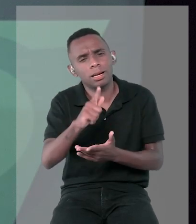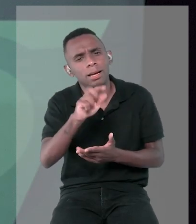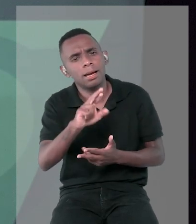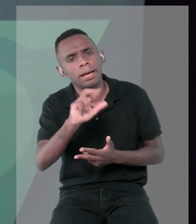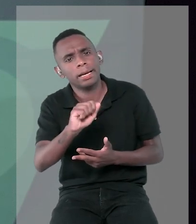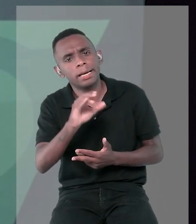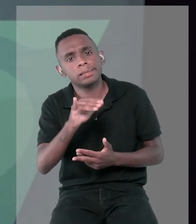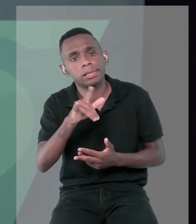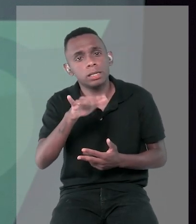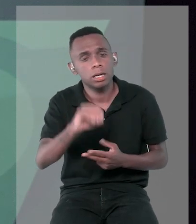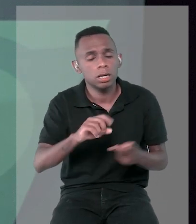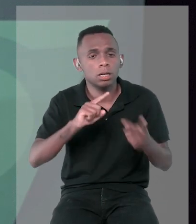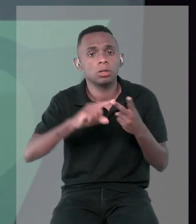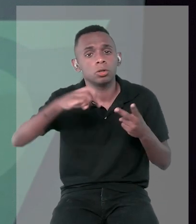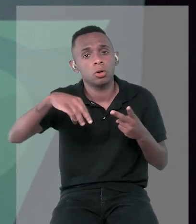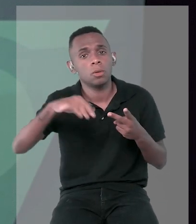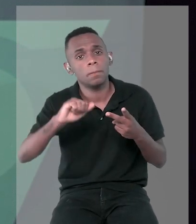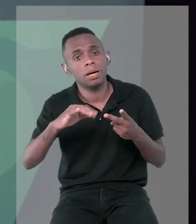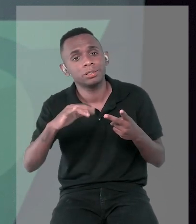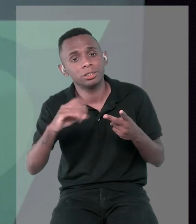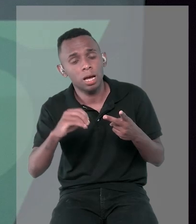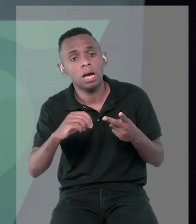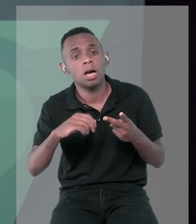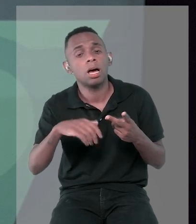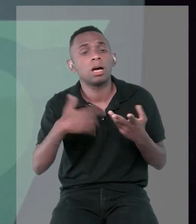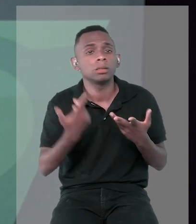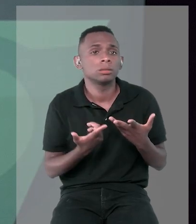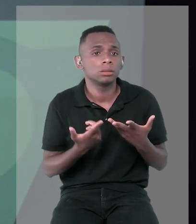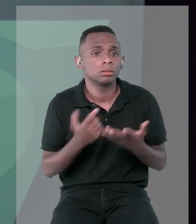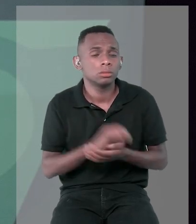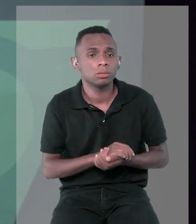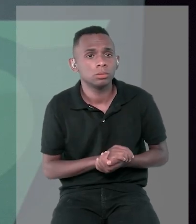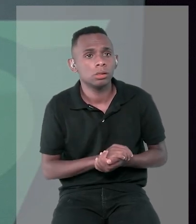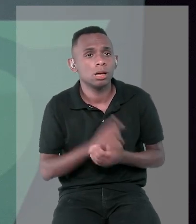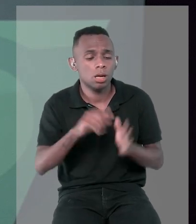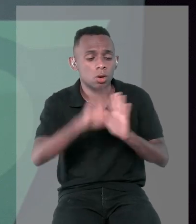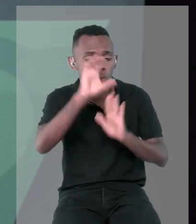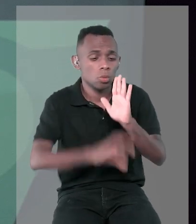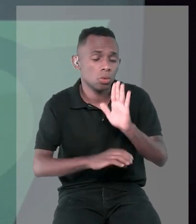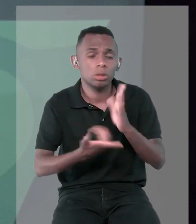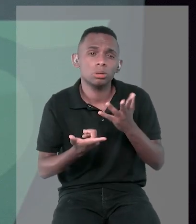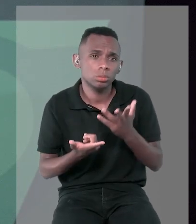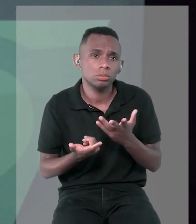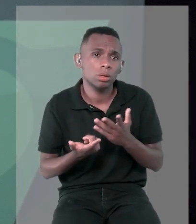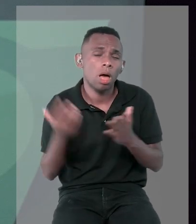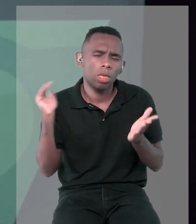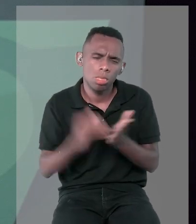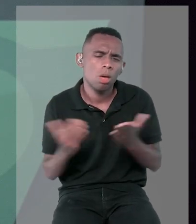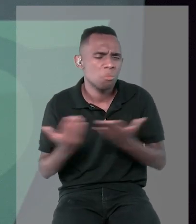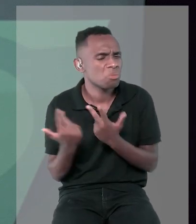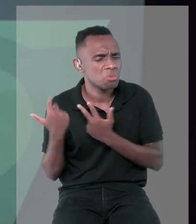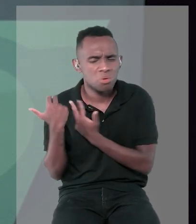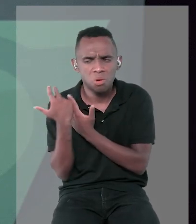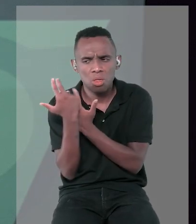Graciliano, Machado, aquela coisa, né? Era aquele currículo que acho que até hoje é o